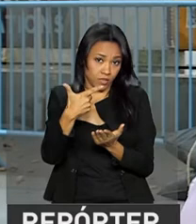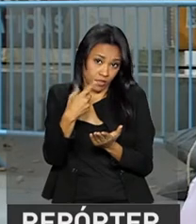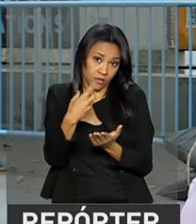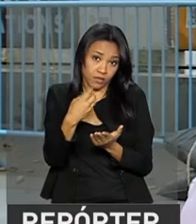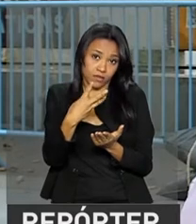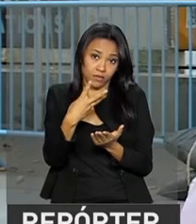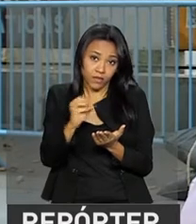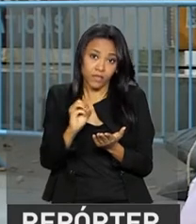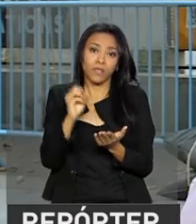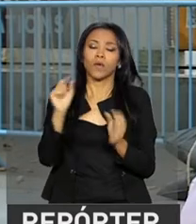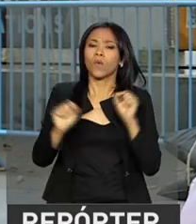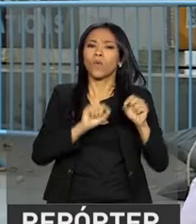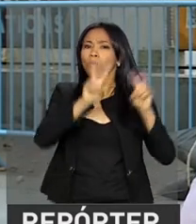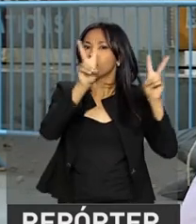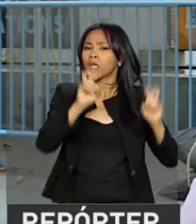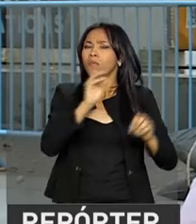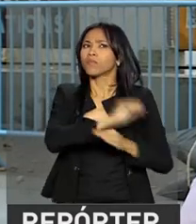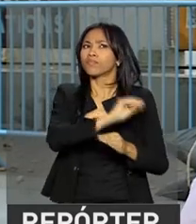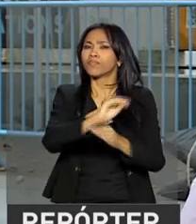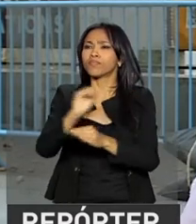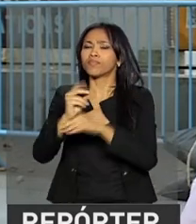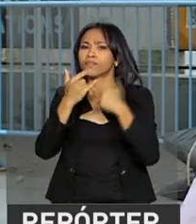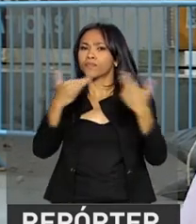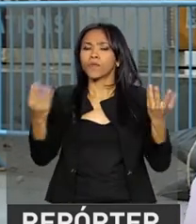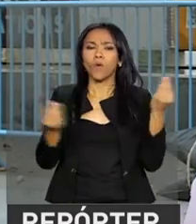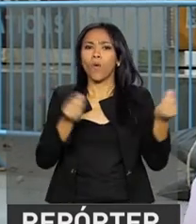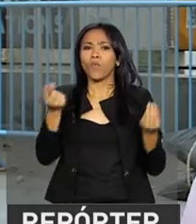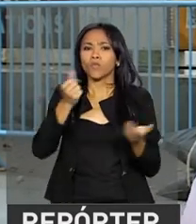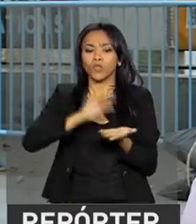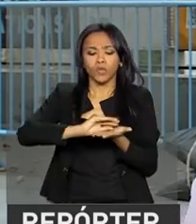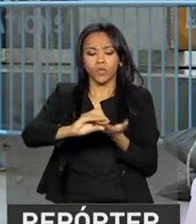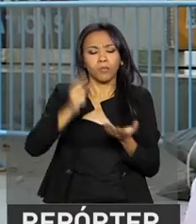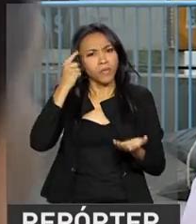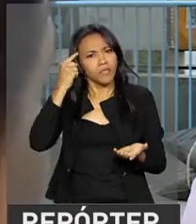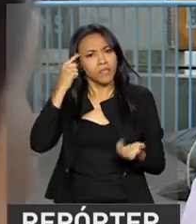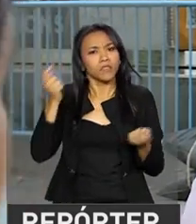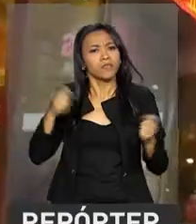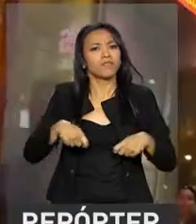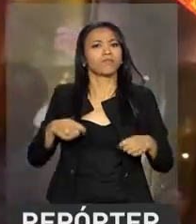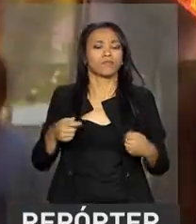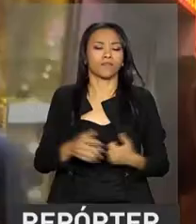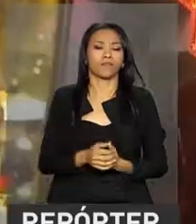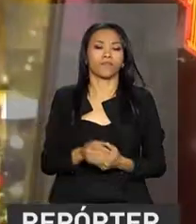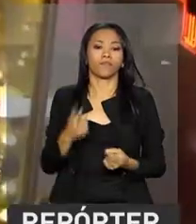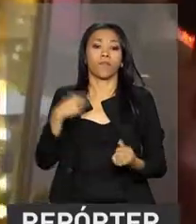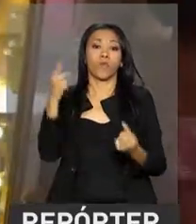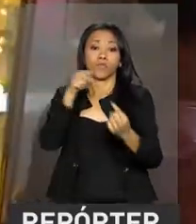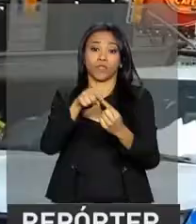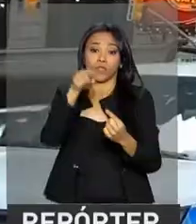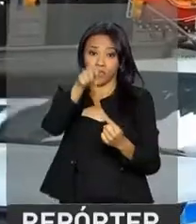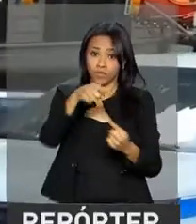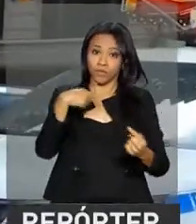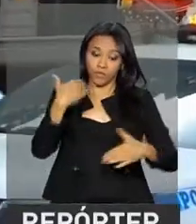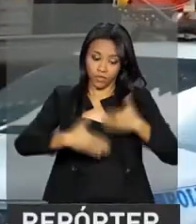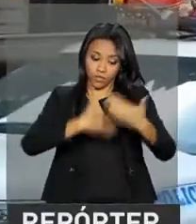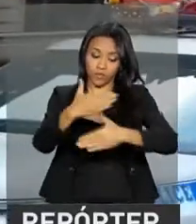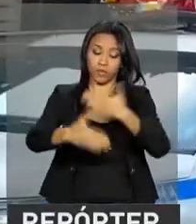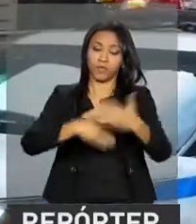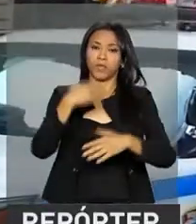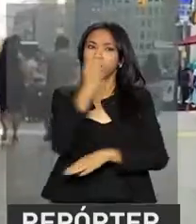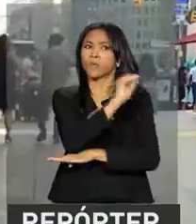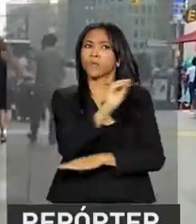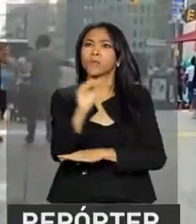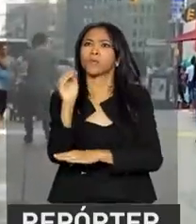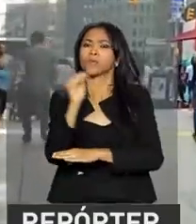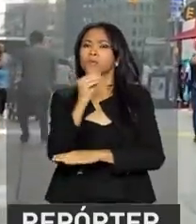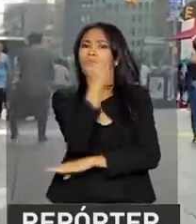desenvolvimento sustentável, podemos pensar no financiamento desses objetivos. E os objetivos do desenvolvimento sustentável